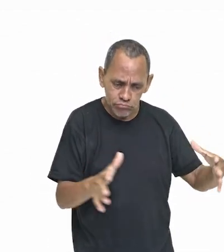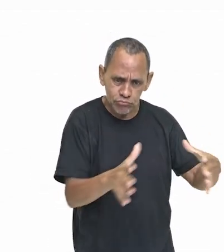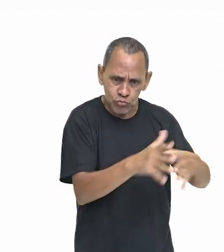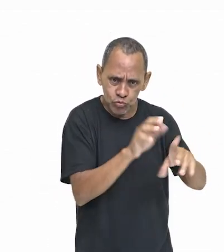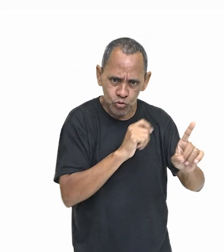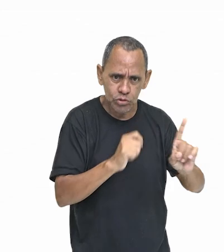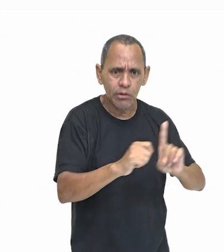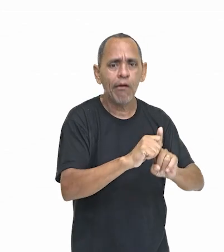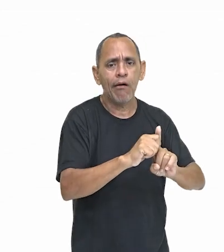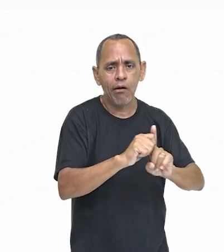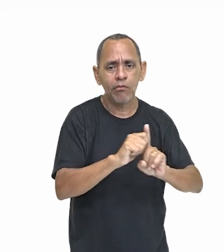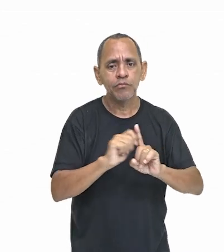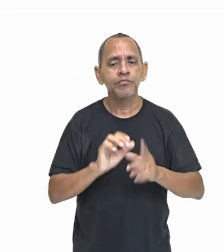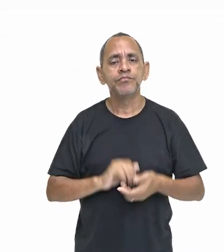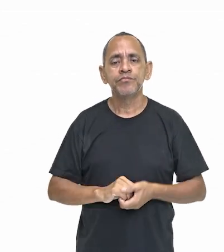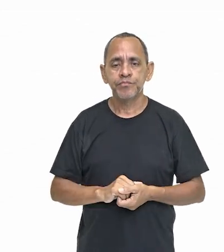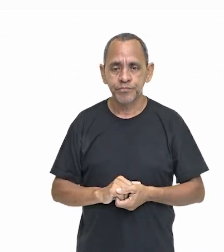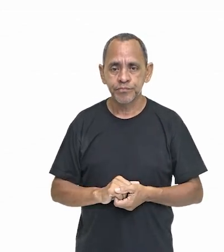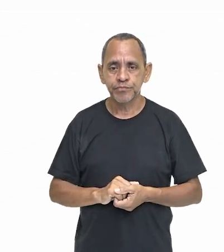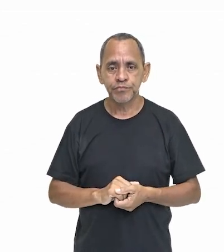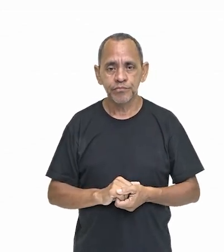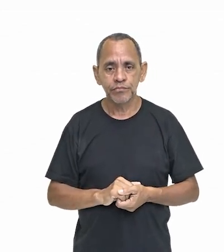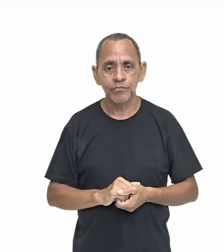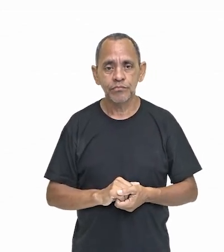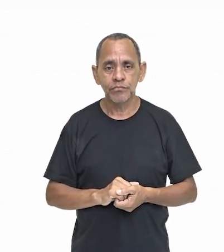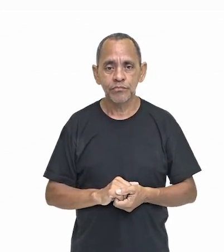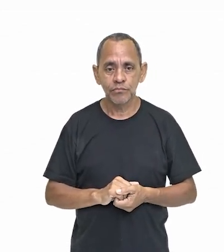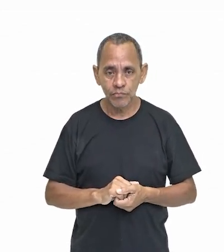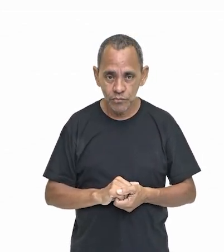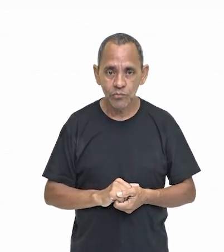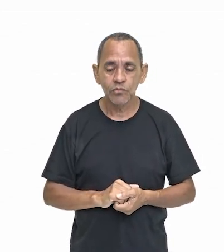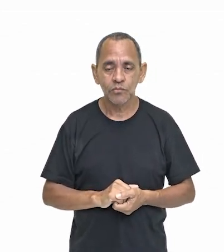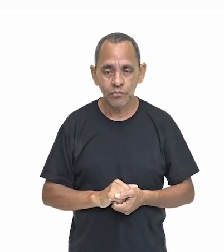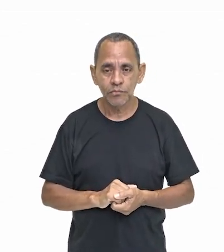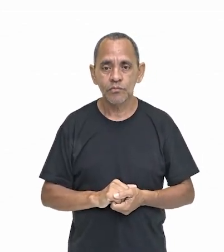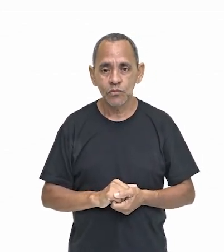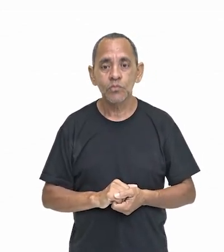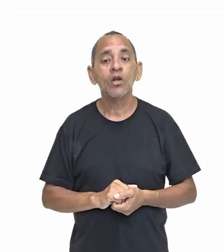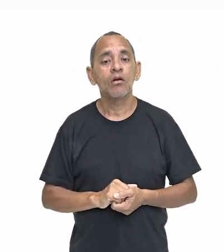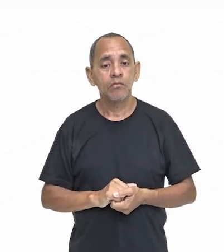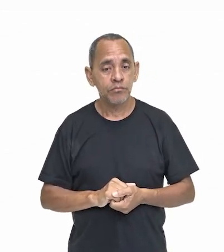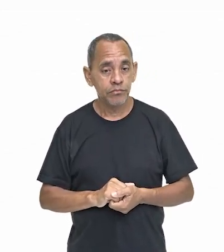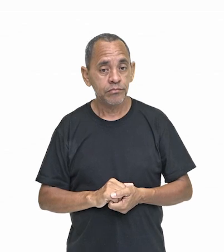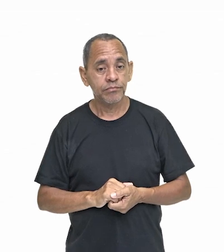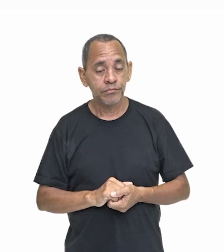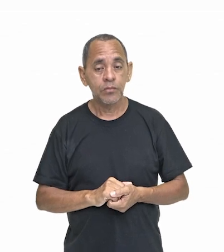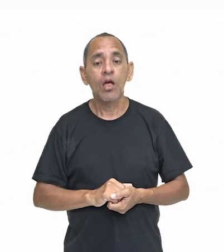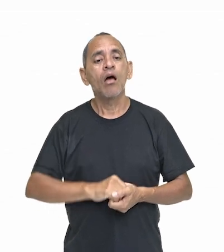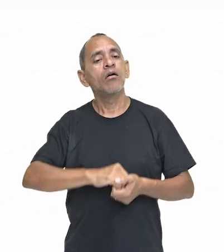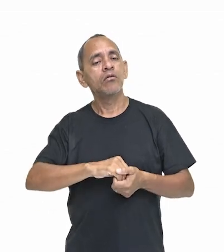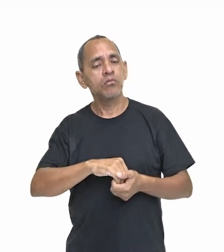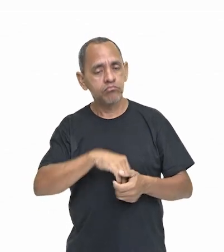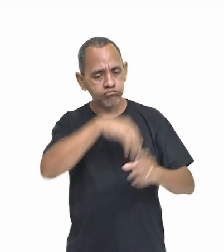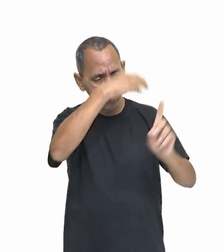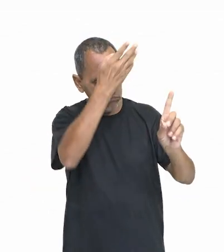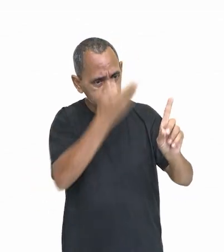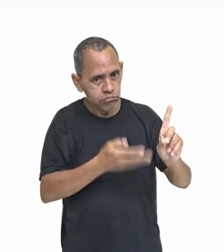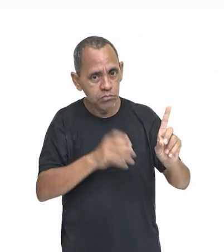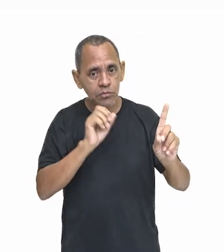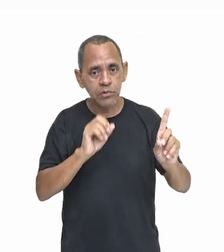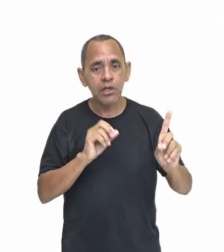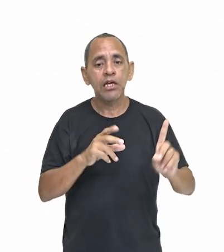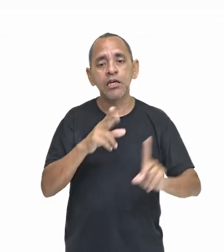muito conhecido aqui na nossa Amazônia é o ritual da tucandeira. O indivíduo só se torna, digamos